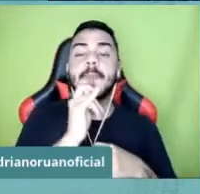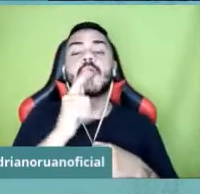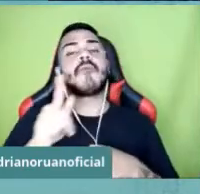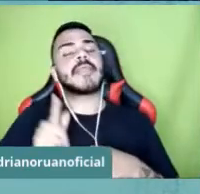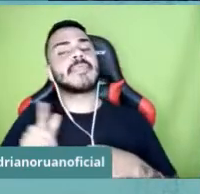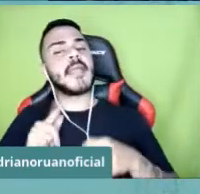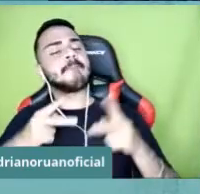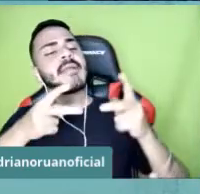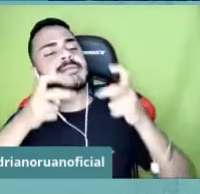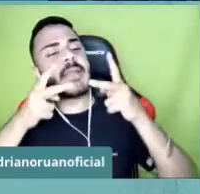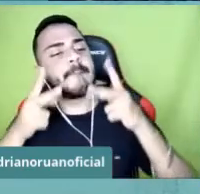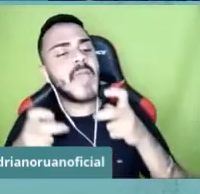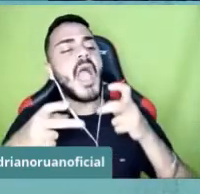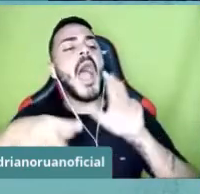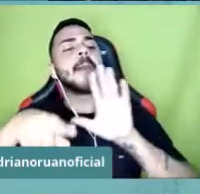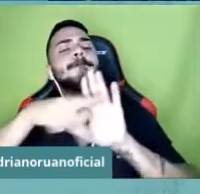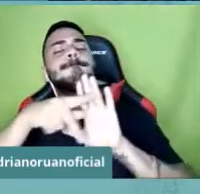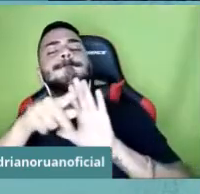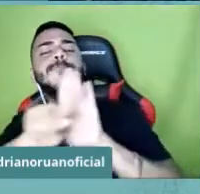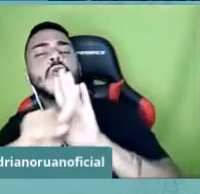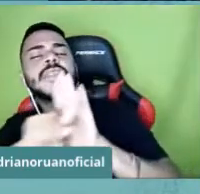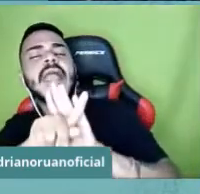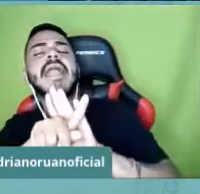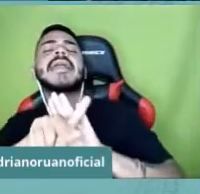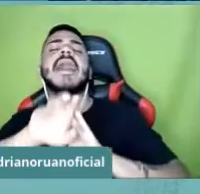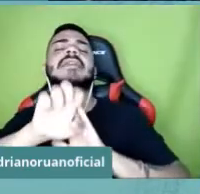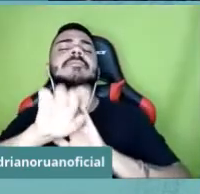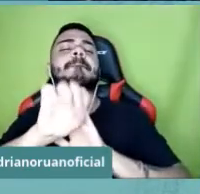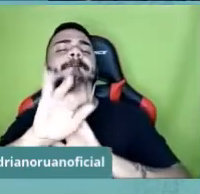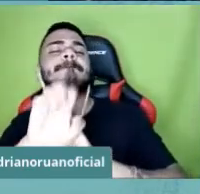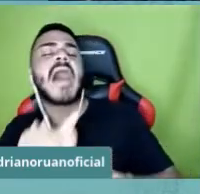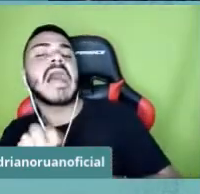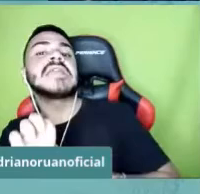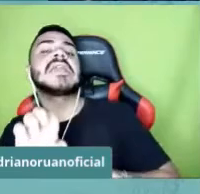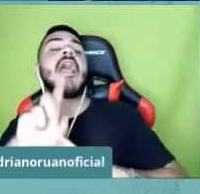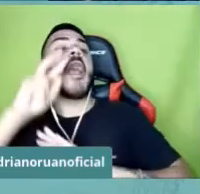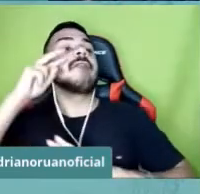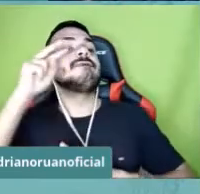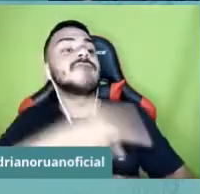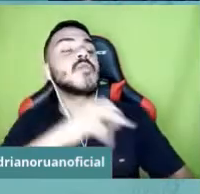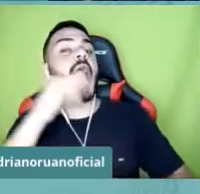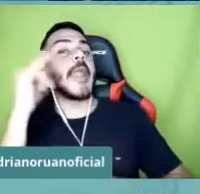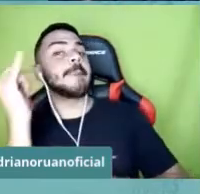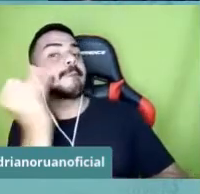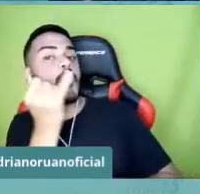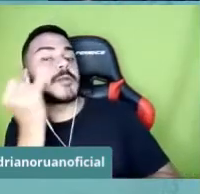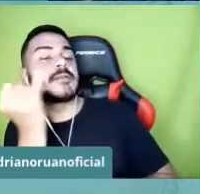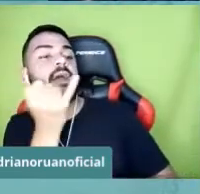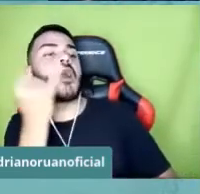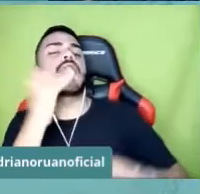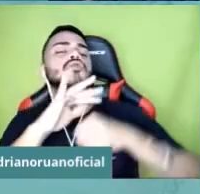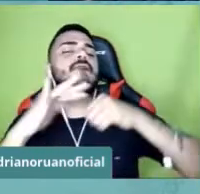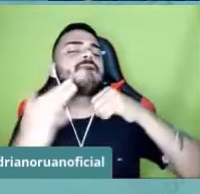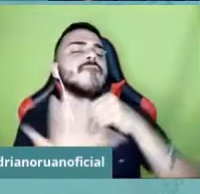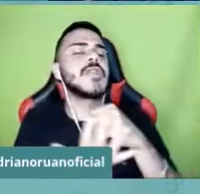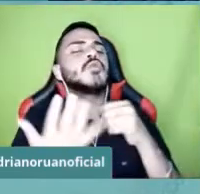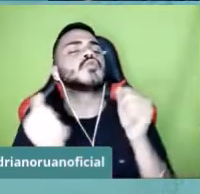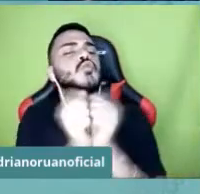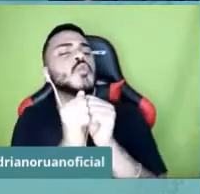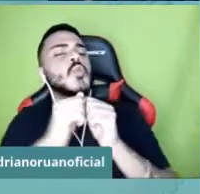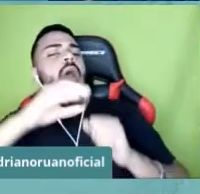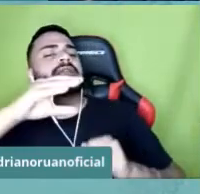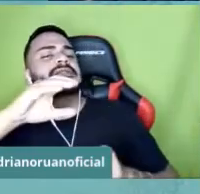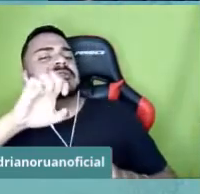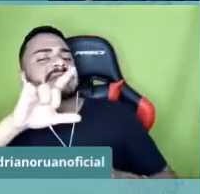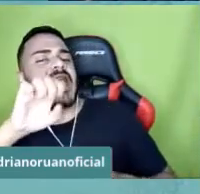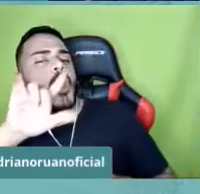lá aquela proteína spike, viu que ela era fundamental para a ligação do vírus com a célula, e aí, então,